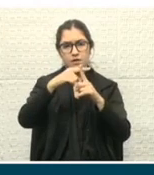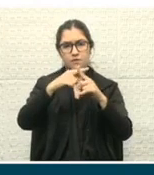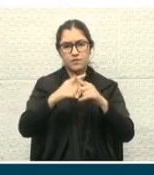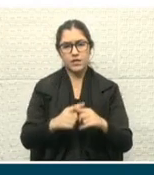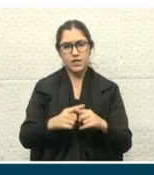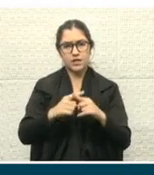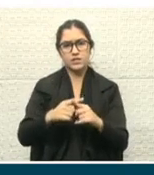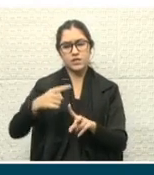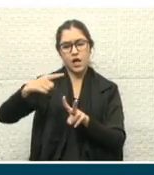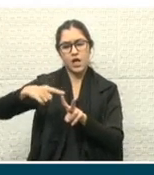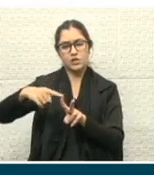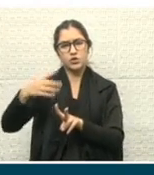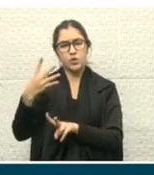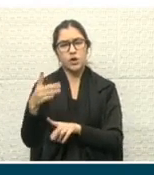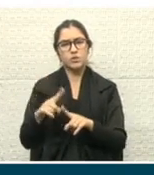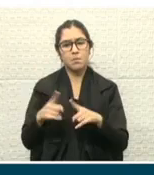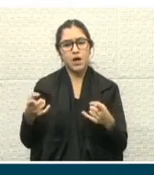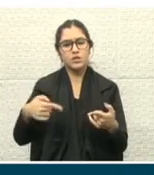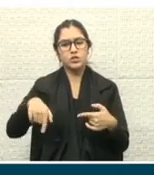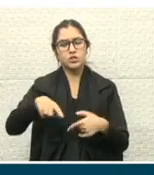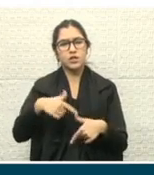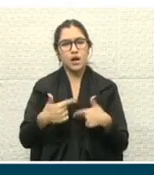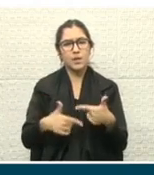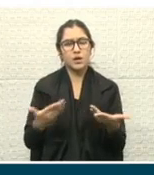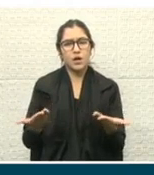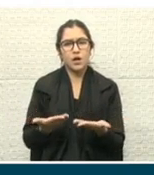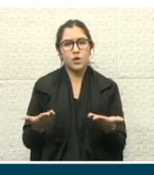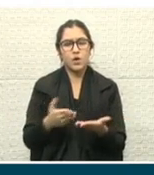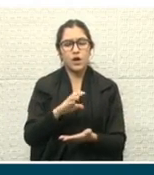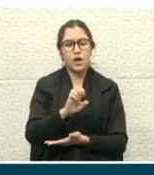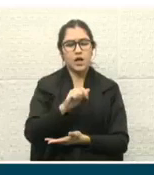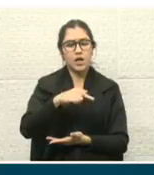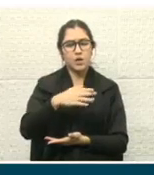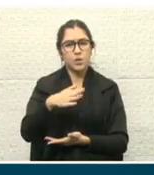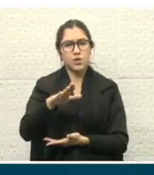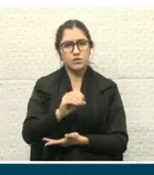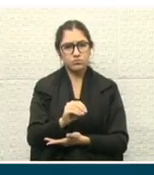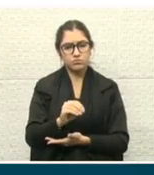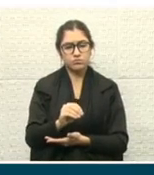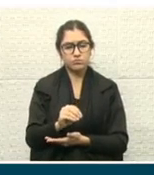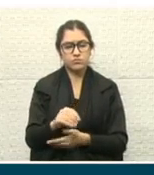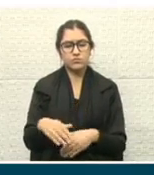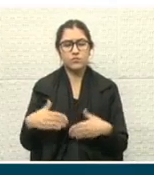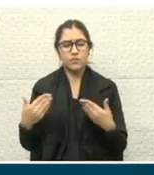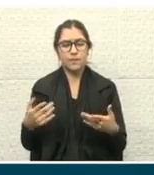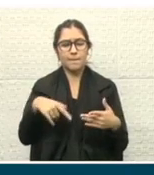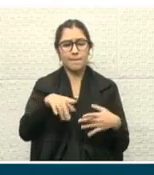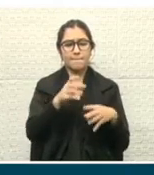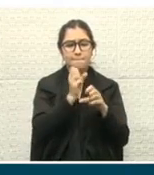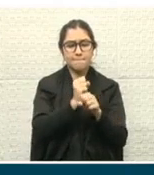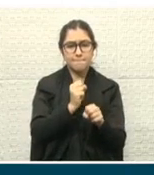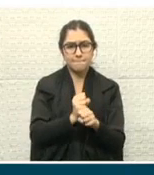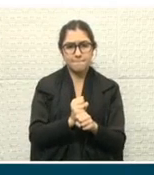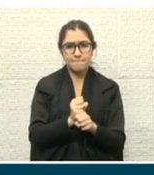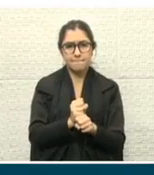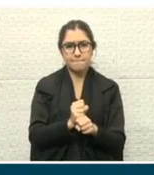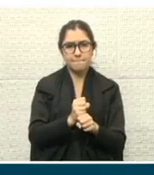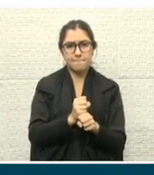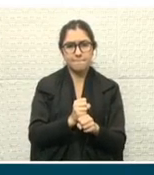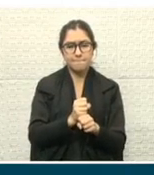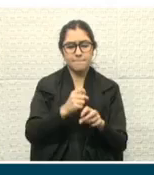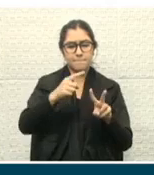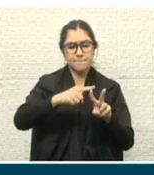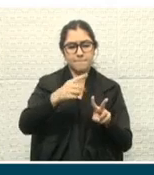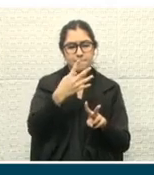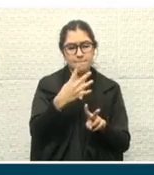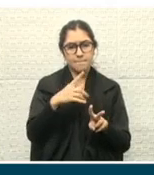4. Só que nós estamos trabalhando com uma equação. Quando nós calculamos a raiz de 4,